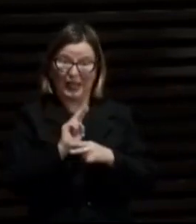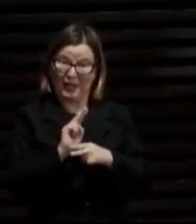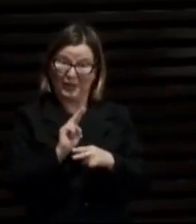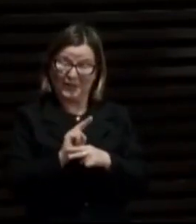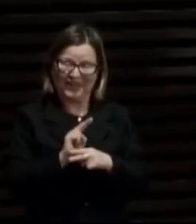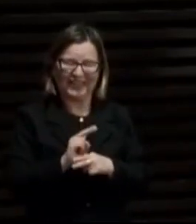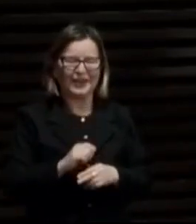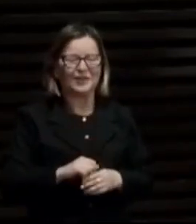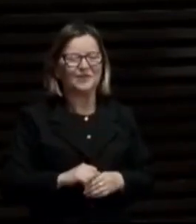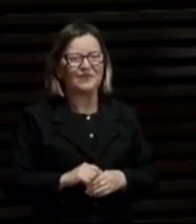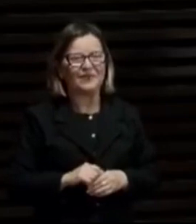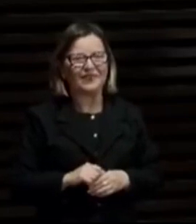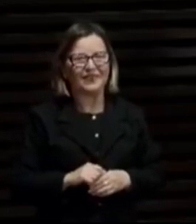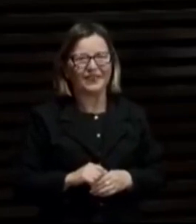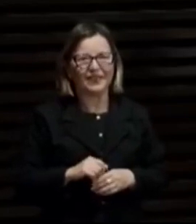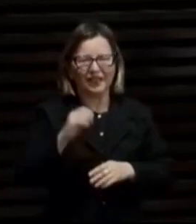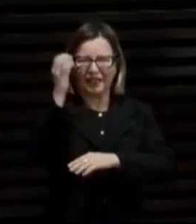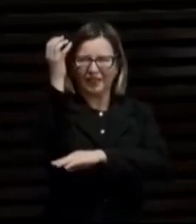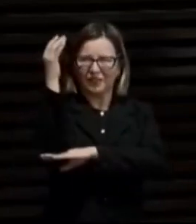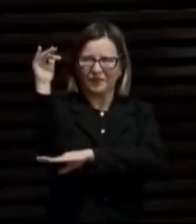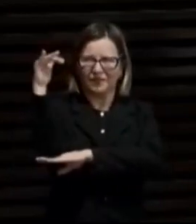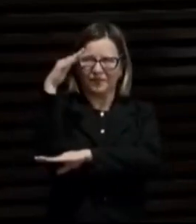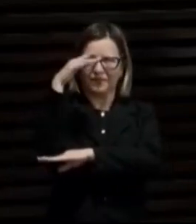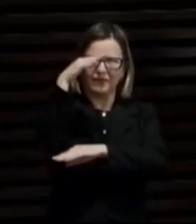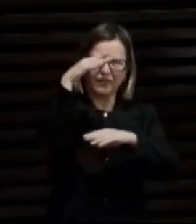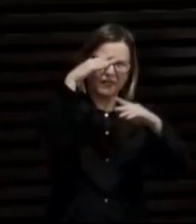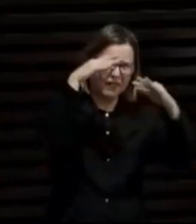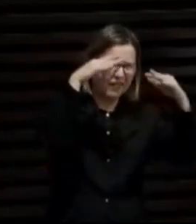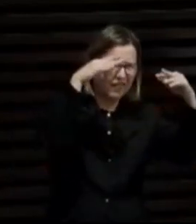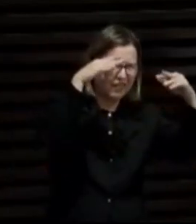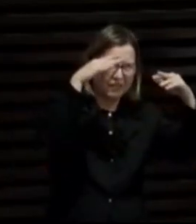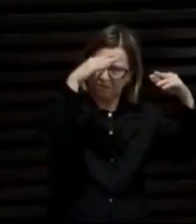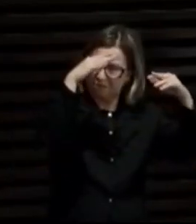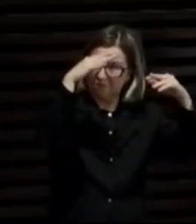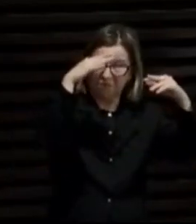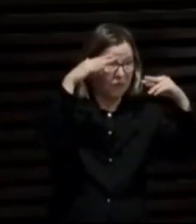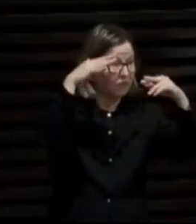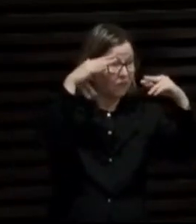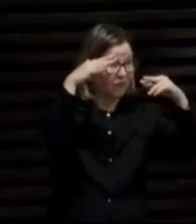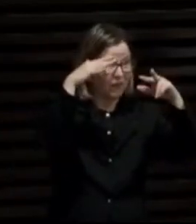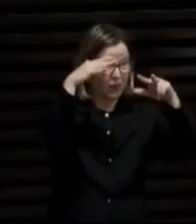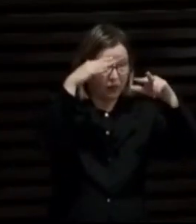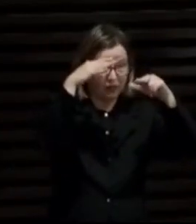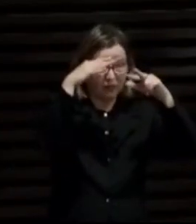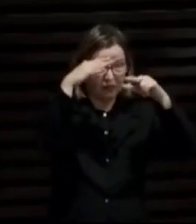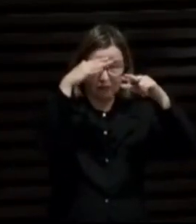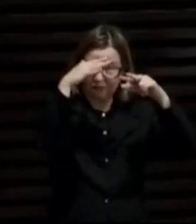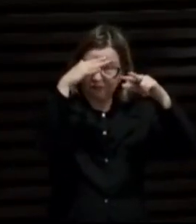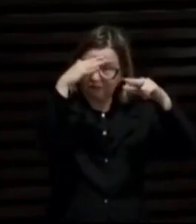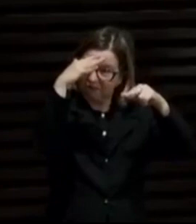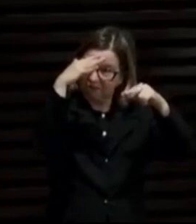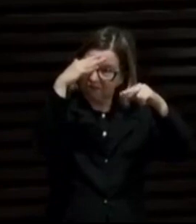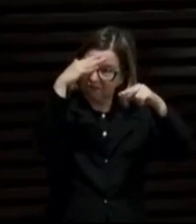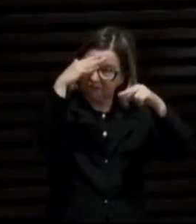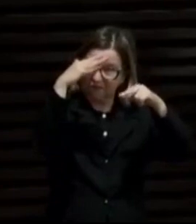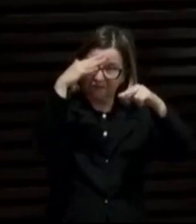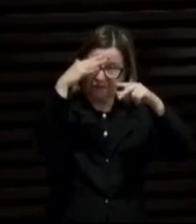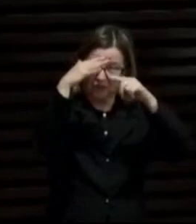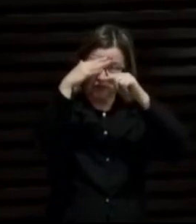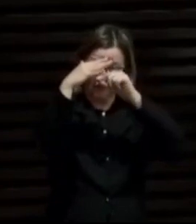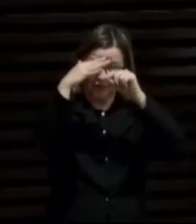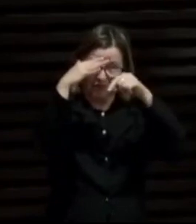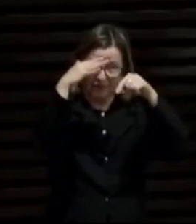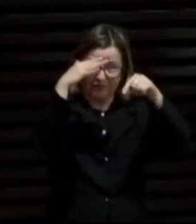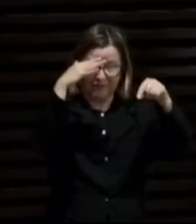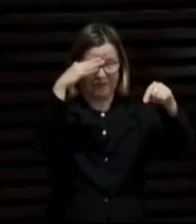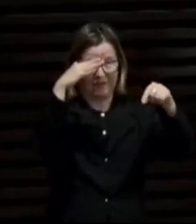Aí você tem que ver o ramo, ver se ele não é um ramo ladrão, né? É ladrão que chama mesmo, né? Ladrão, que vai sugar a seiva, mas não